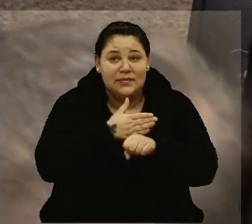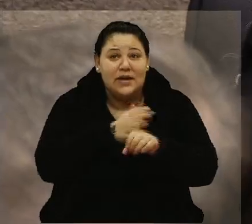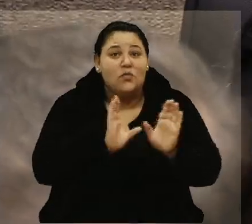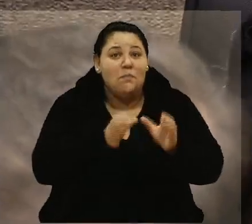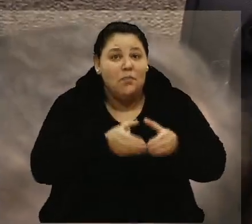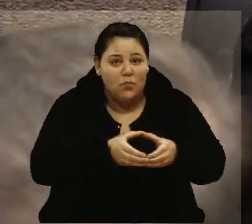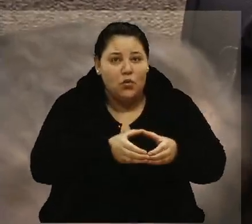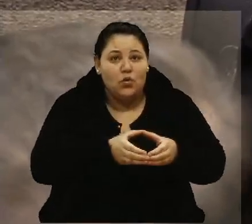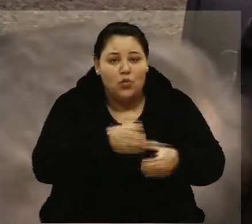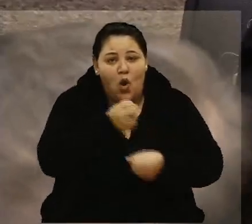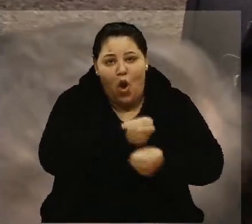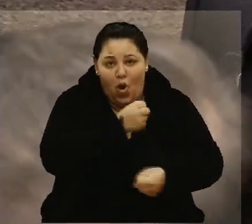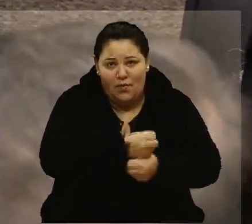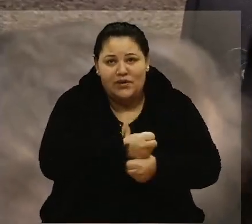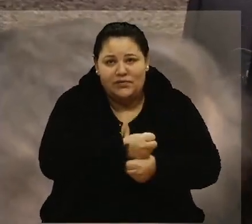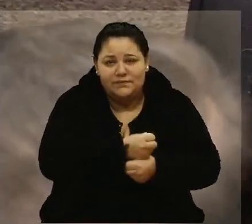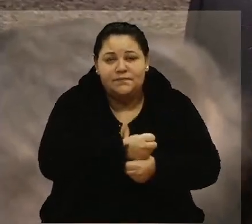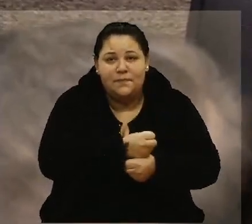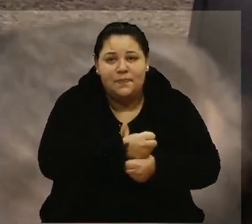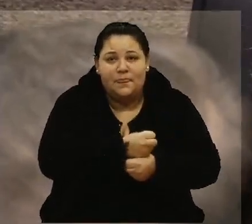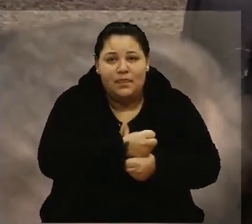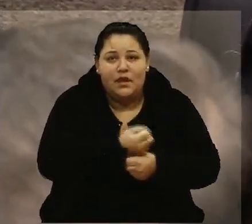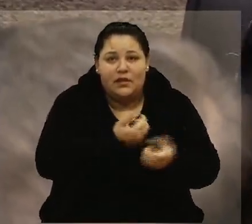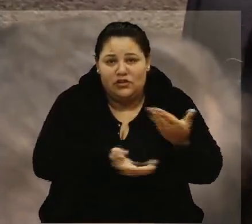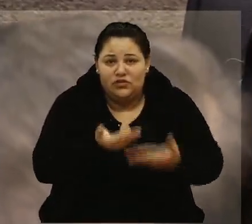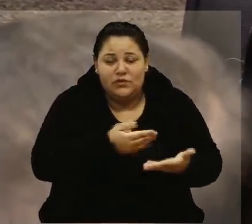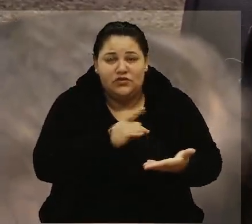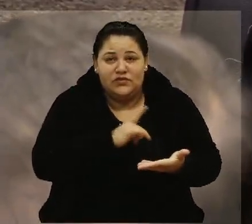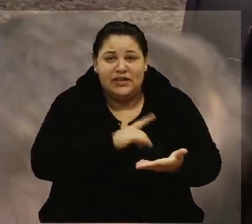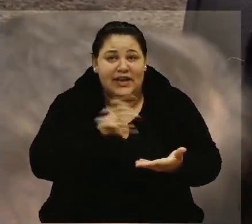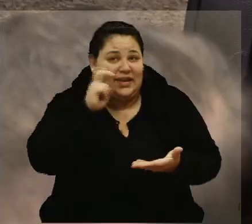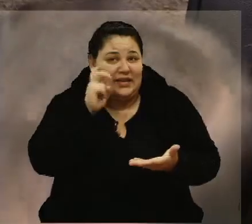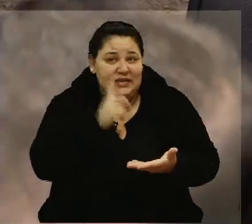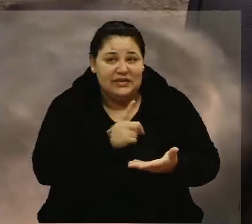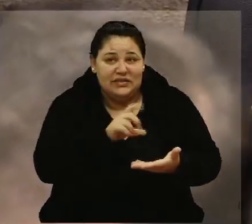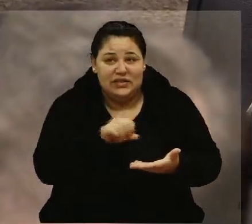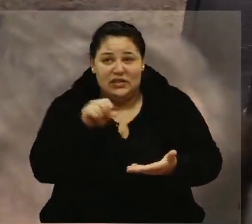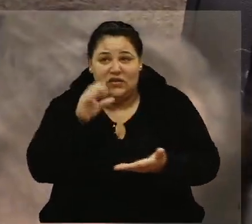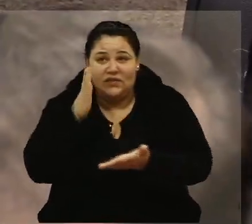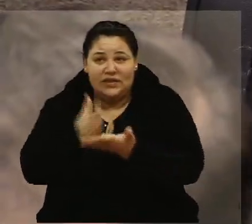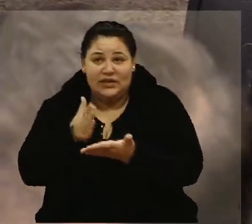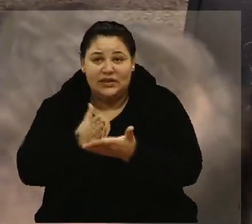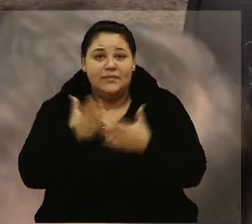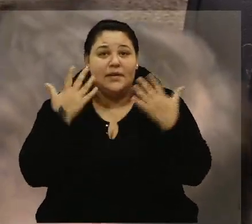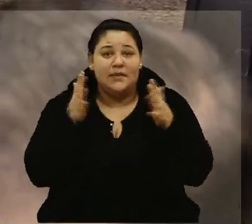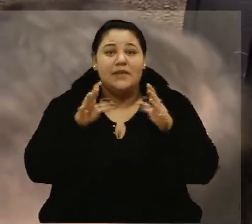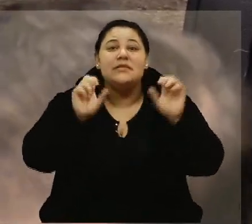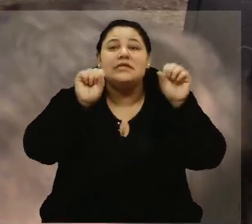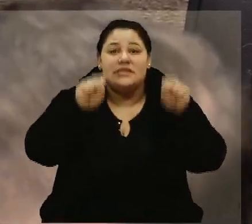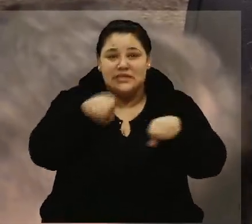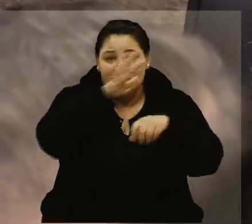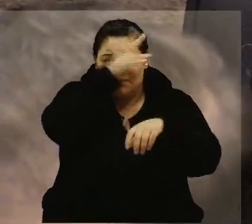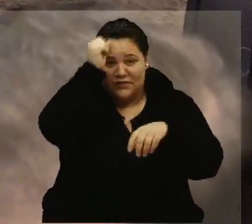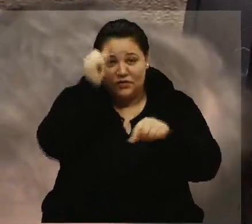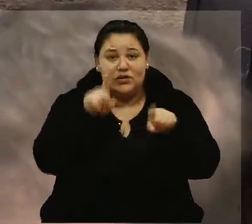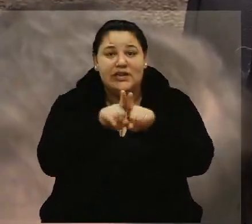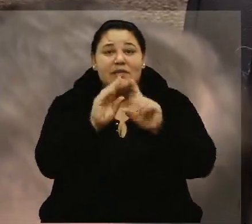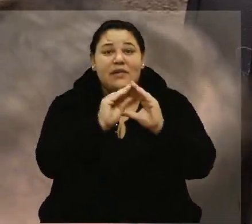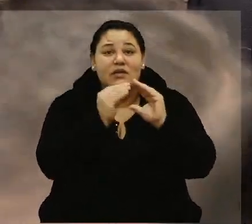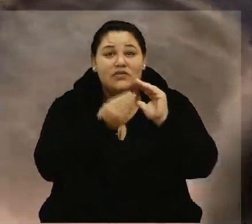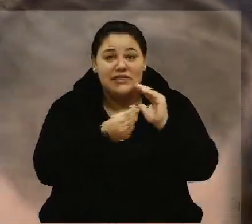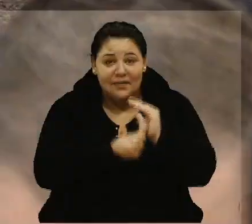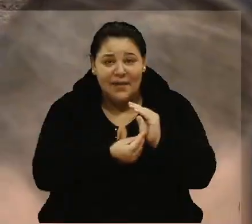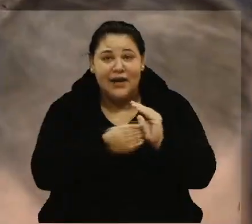muito feliz. Estaremos lá na quinta-feira, às 19h30, para parabenizar a Prefeitura e o SAMAI